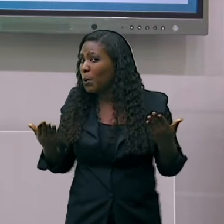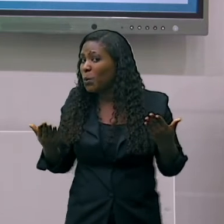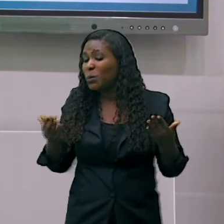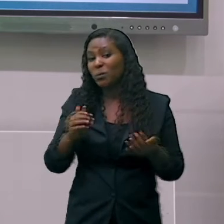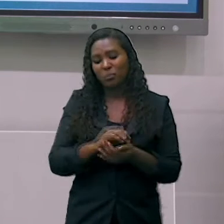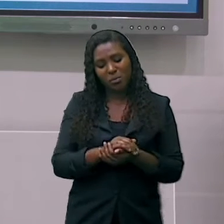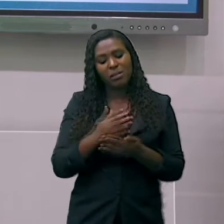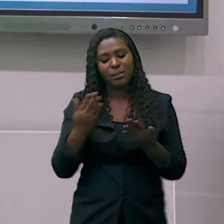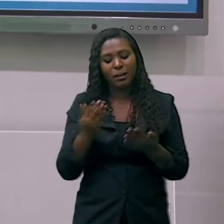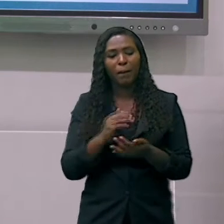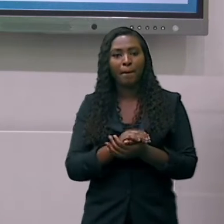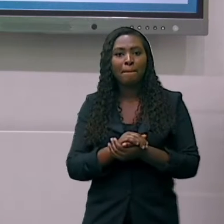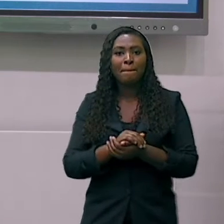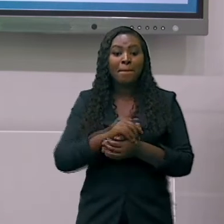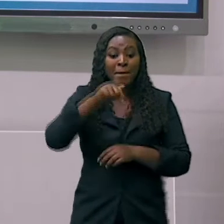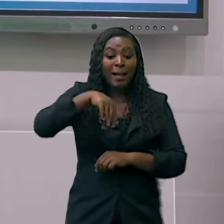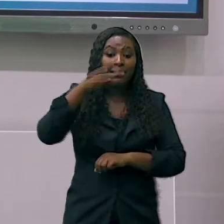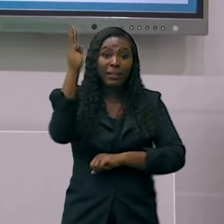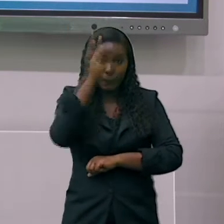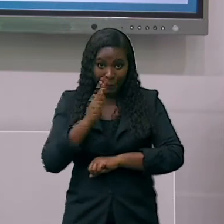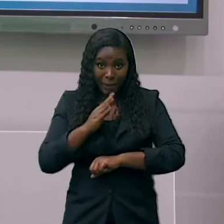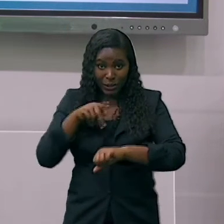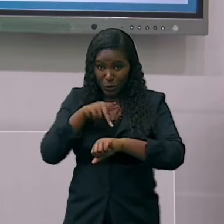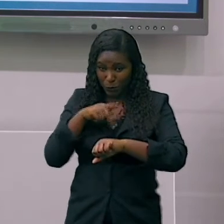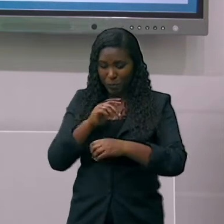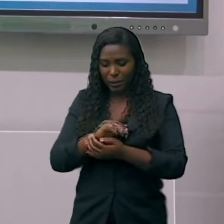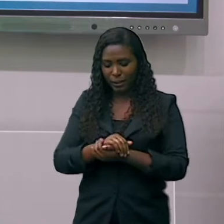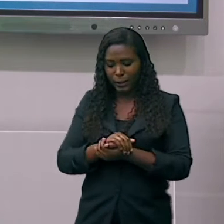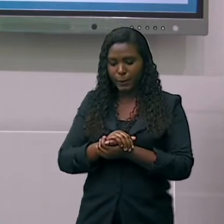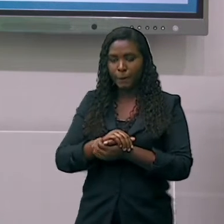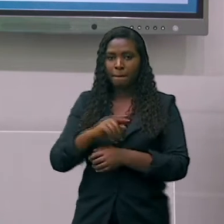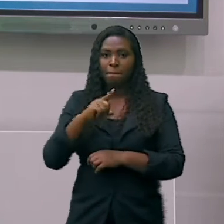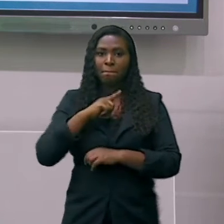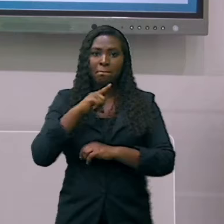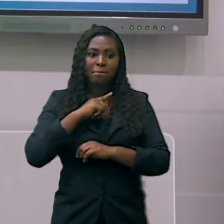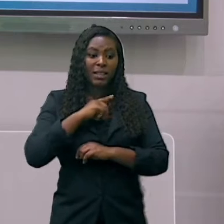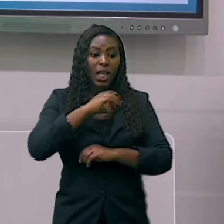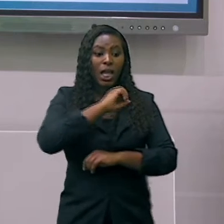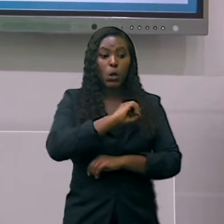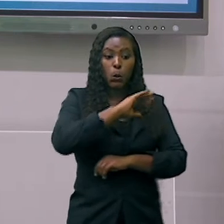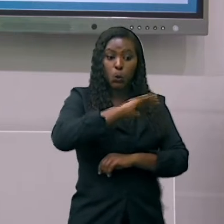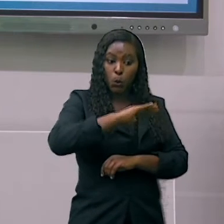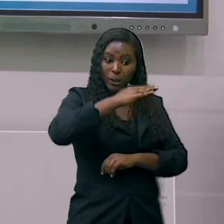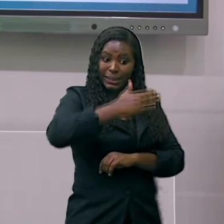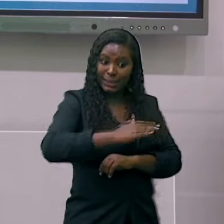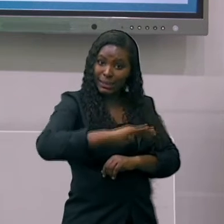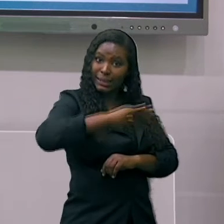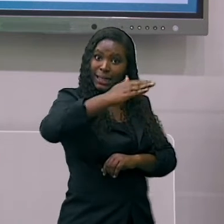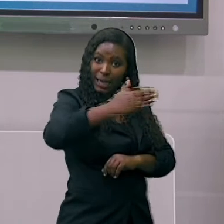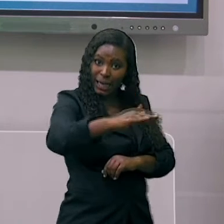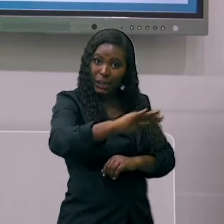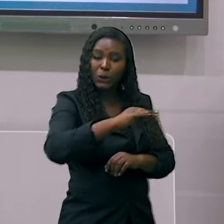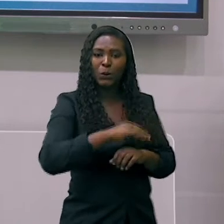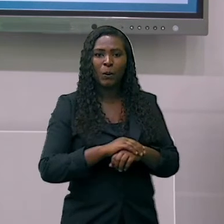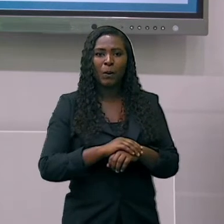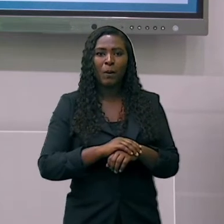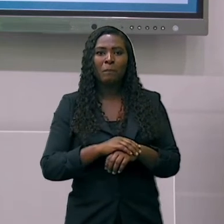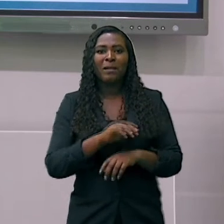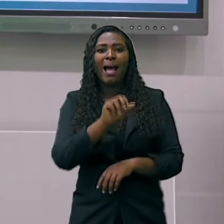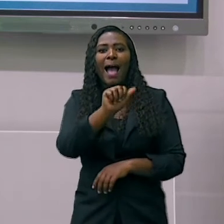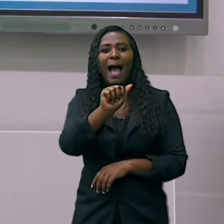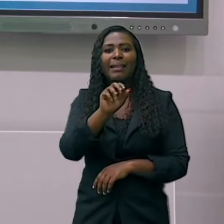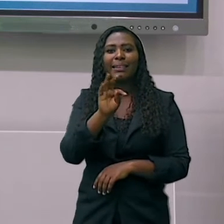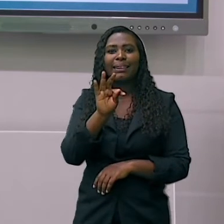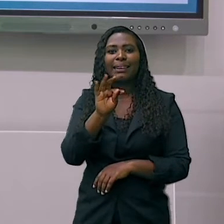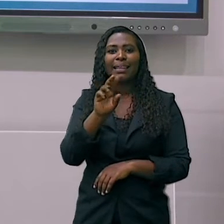Bom, o território brasileiro, que é banhado pelas águas do Oceano Atlântico, possui uma grande faixa